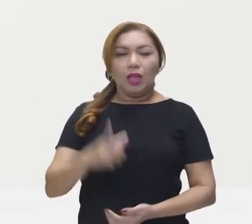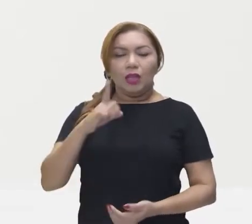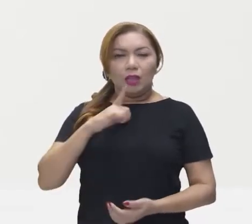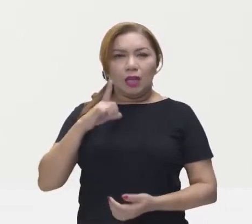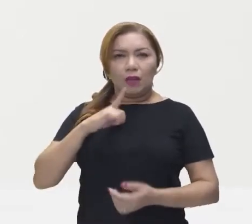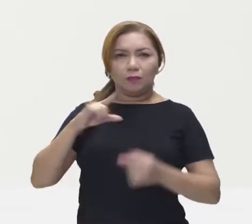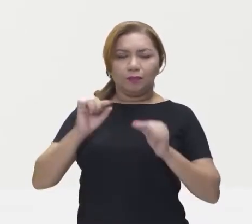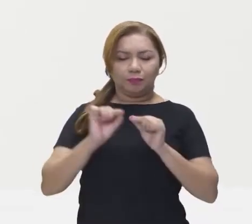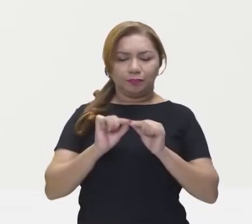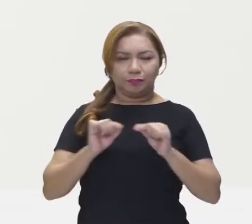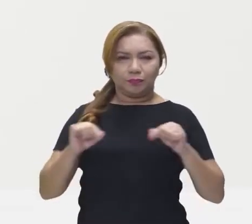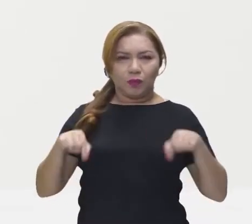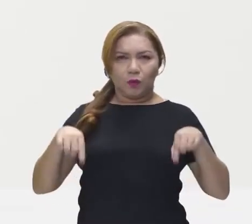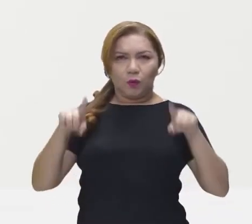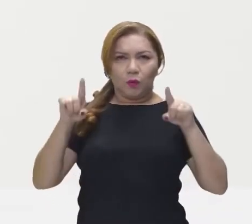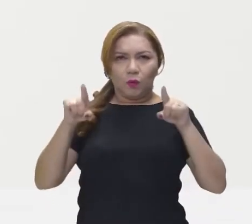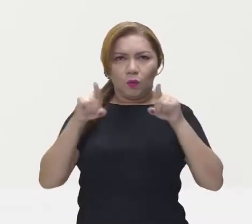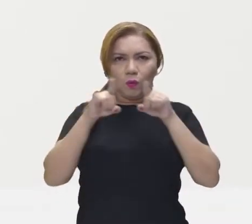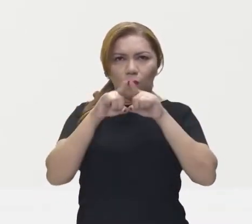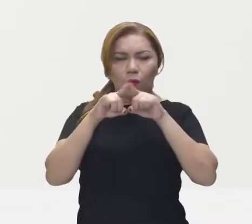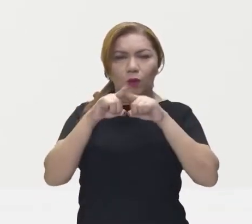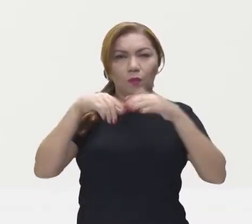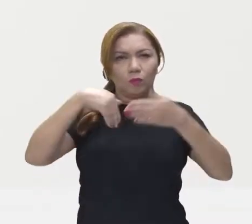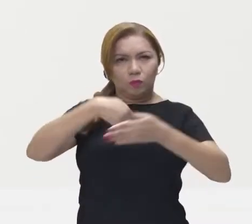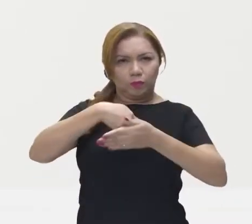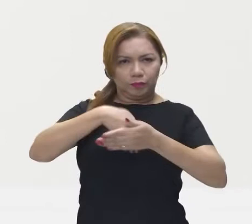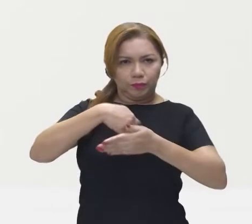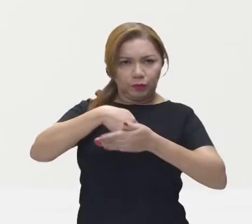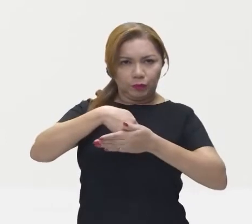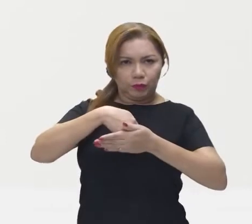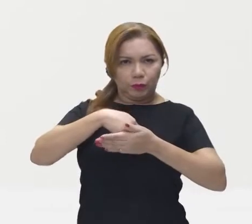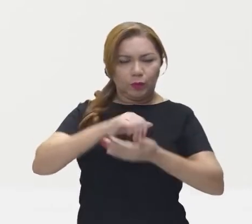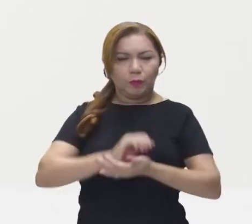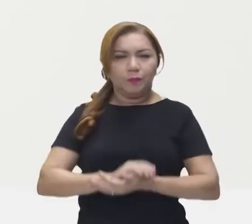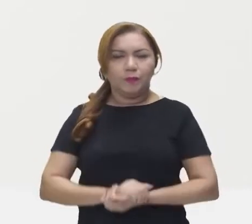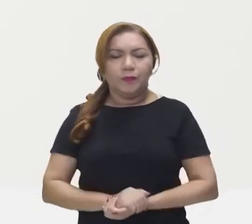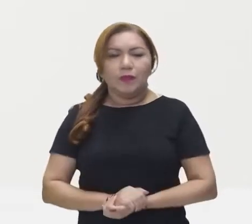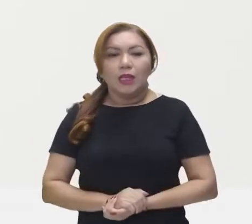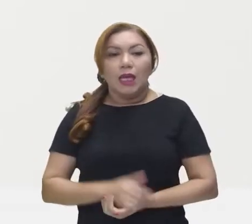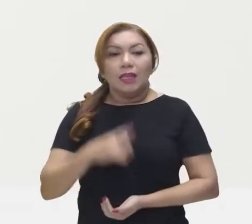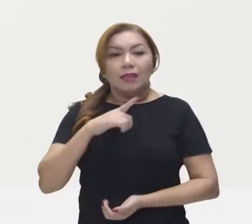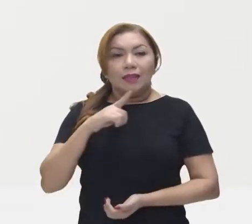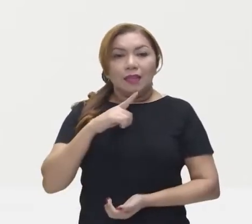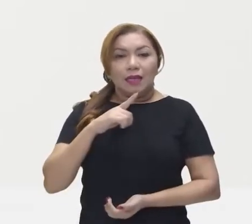Olha, ele possui um formato retangular, ele tem as seguintes medidas,